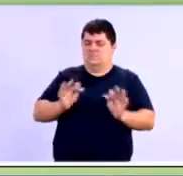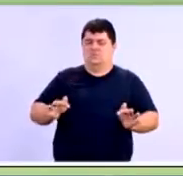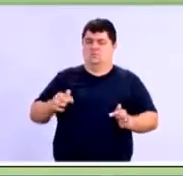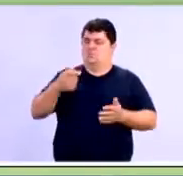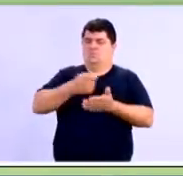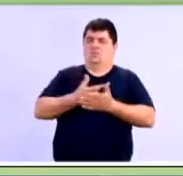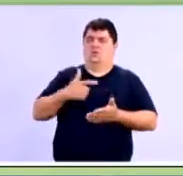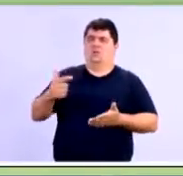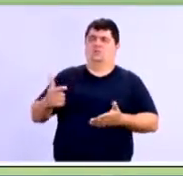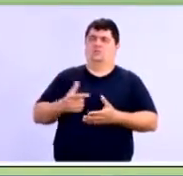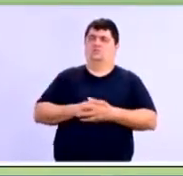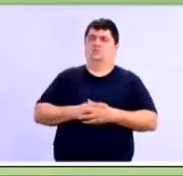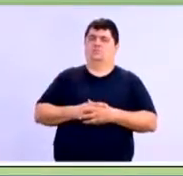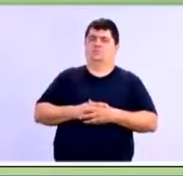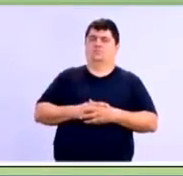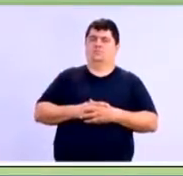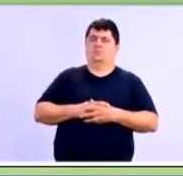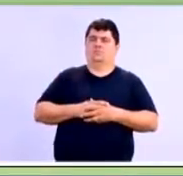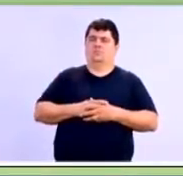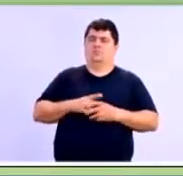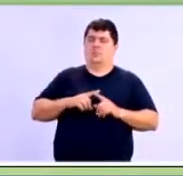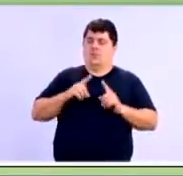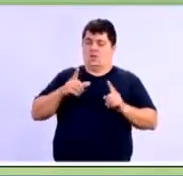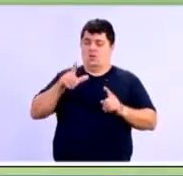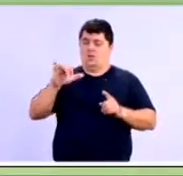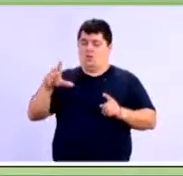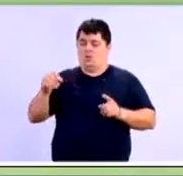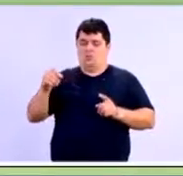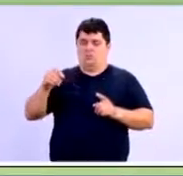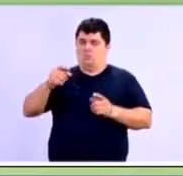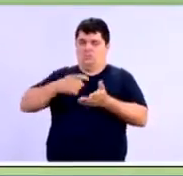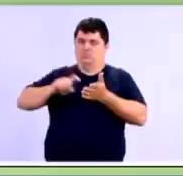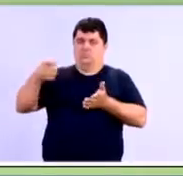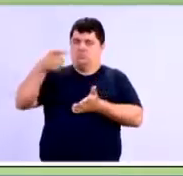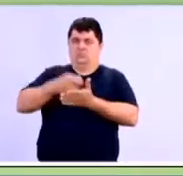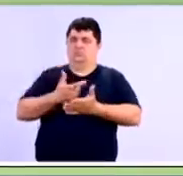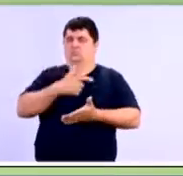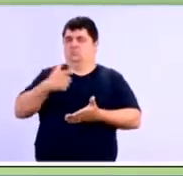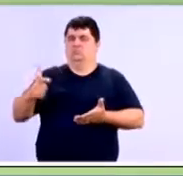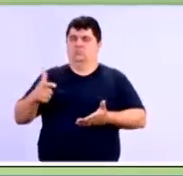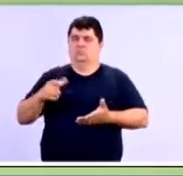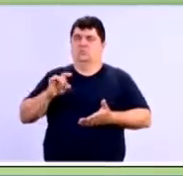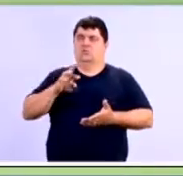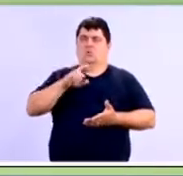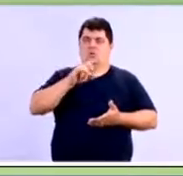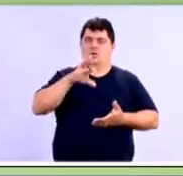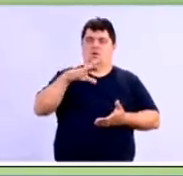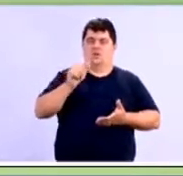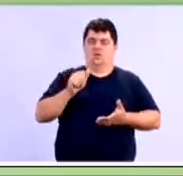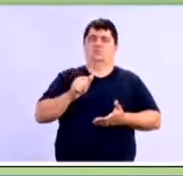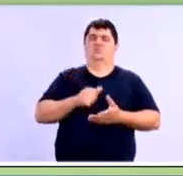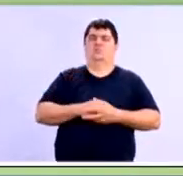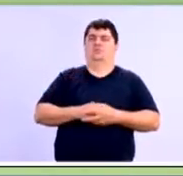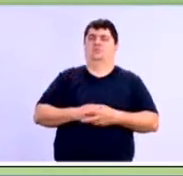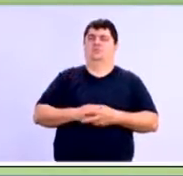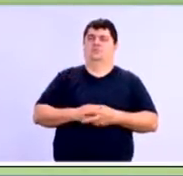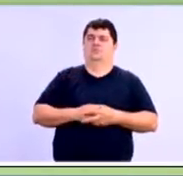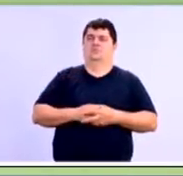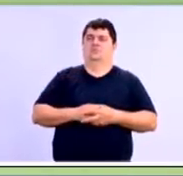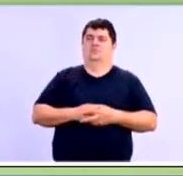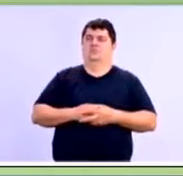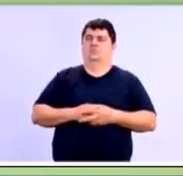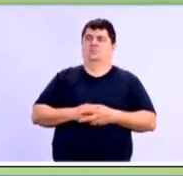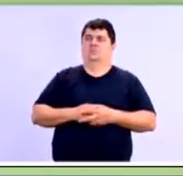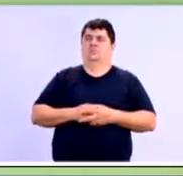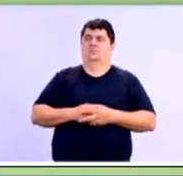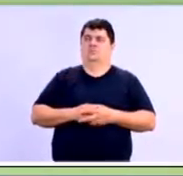tem? Está lá embutido, mas não é sobre o lucro. A base dela é a receita da empresa.